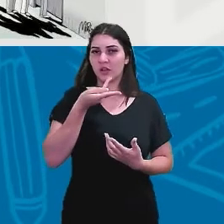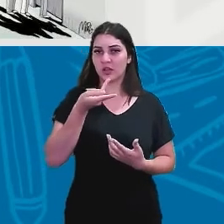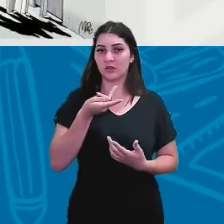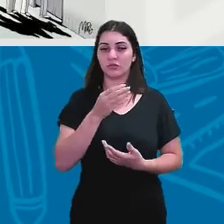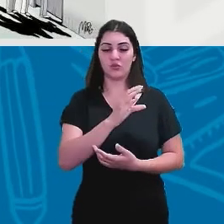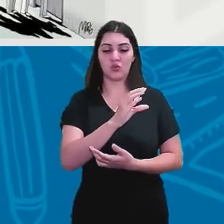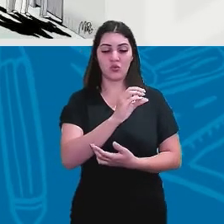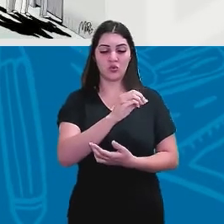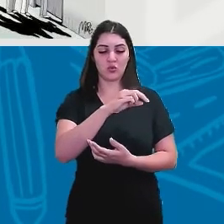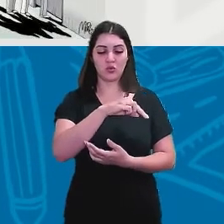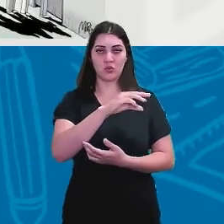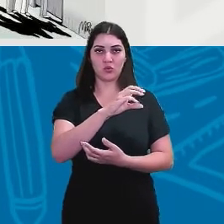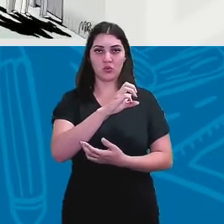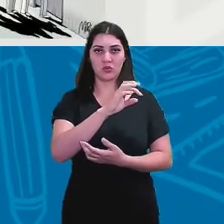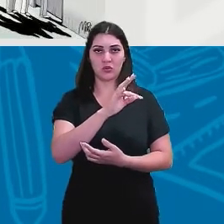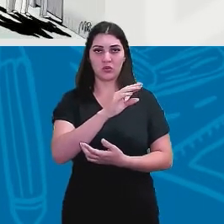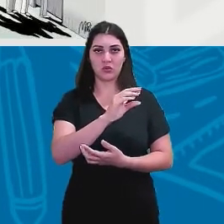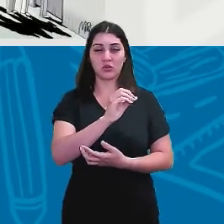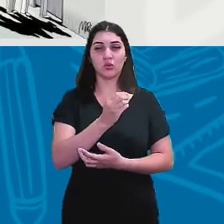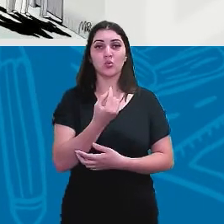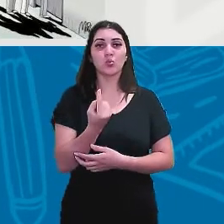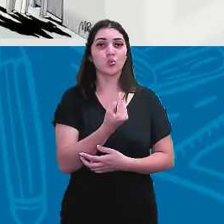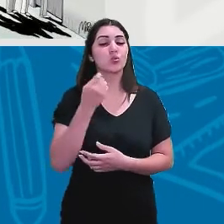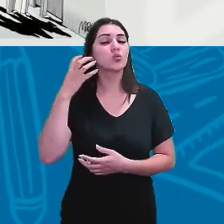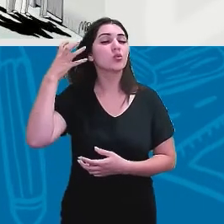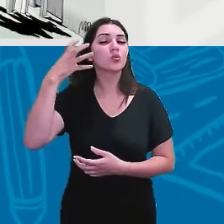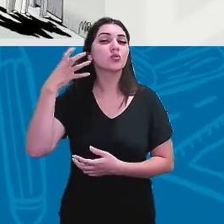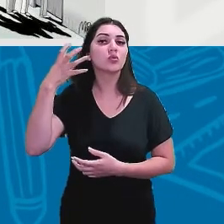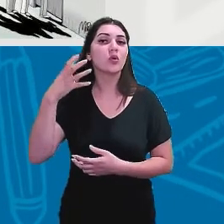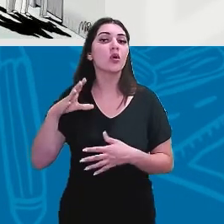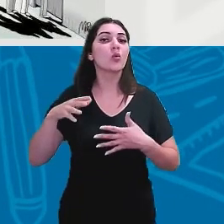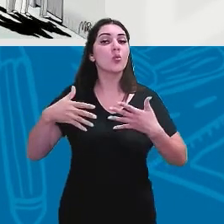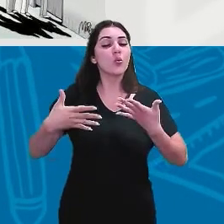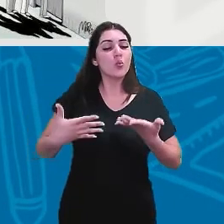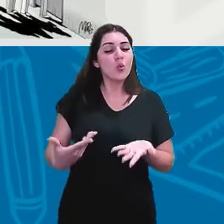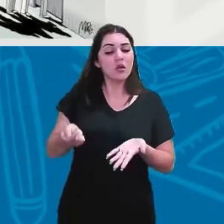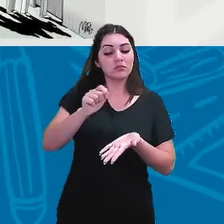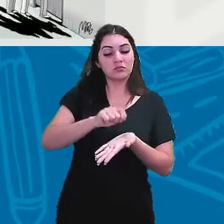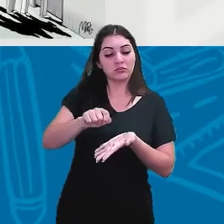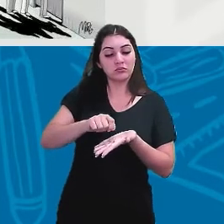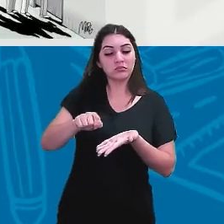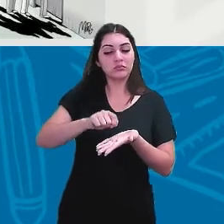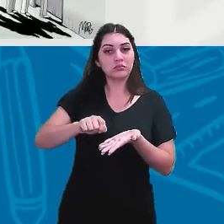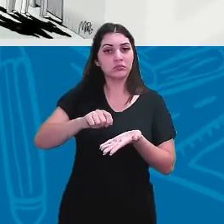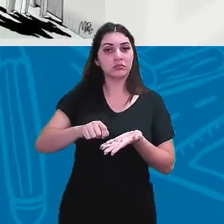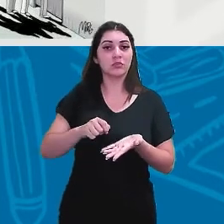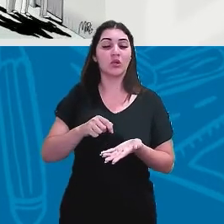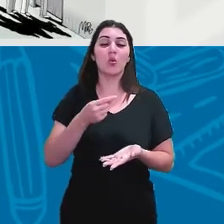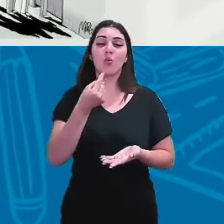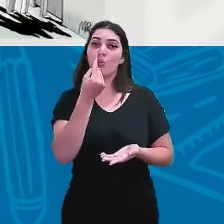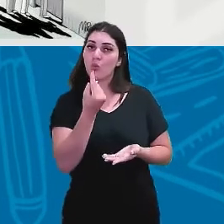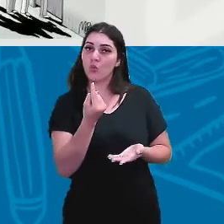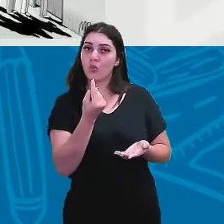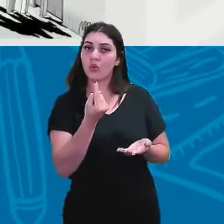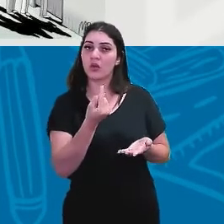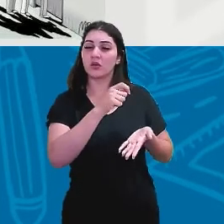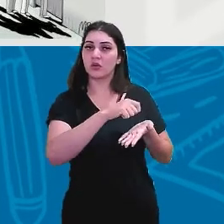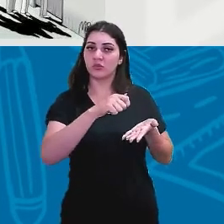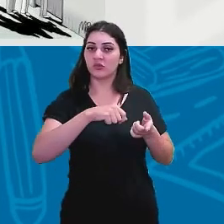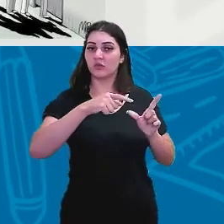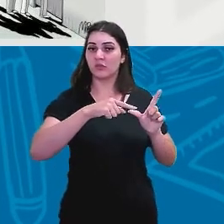concerto, é um único som. Quando a gente vai escrever, eu escrevo com a